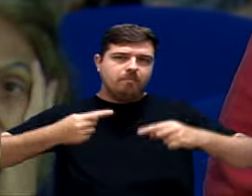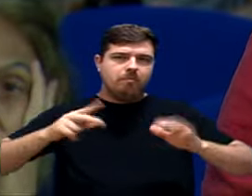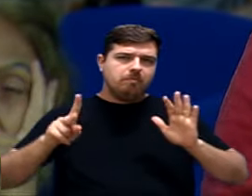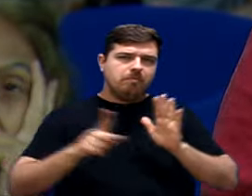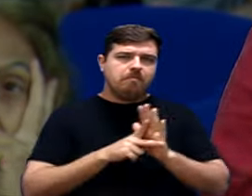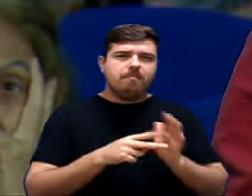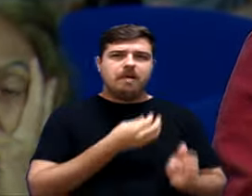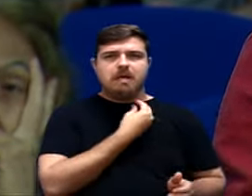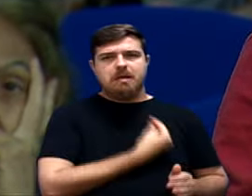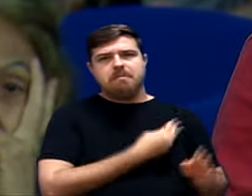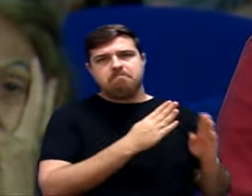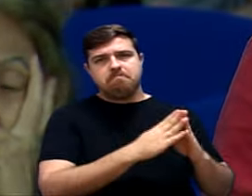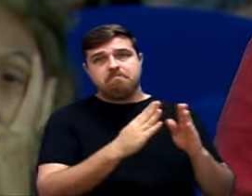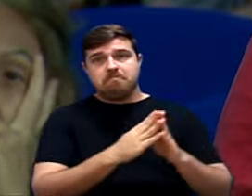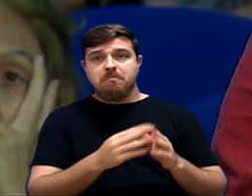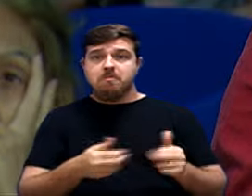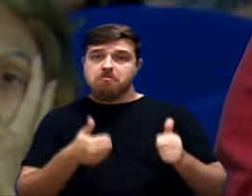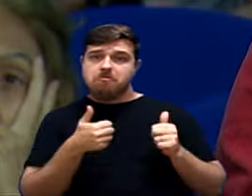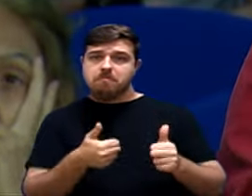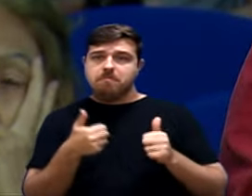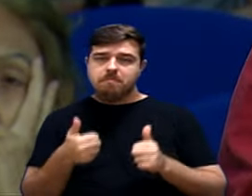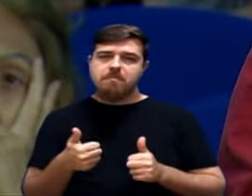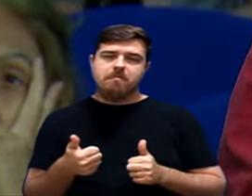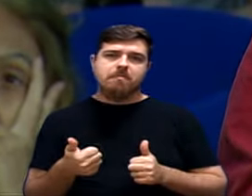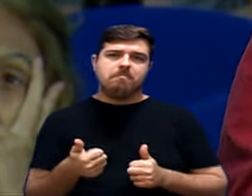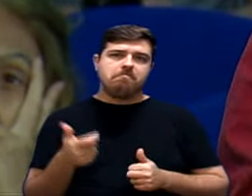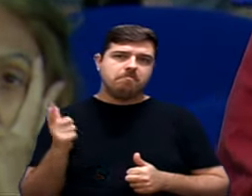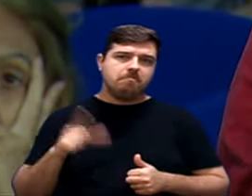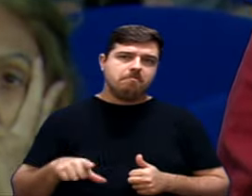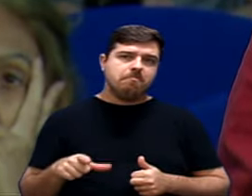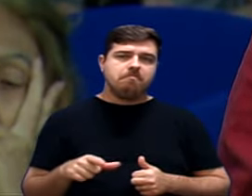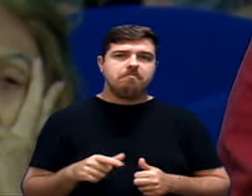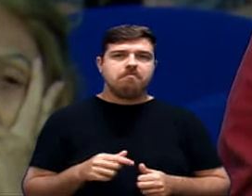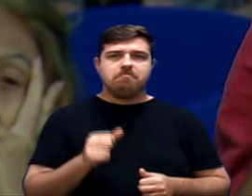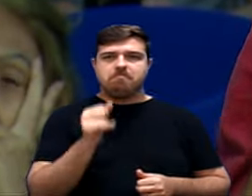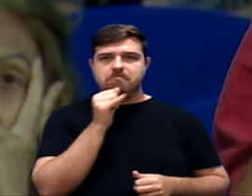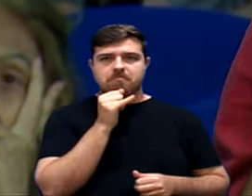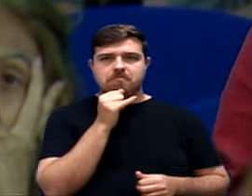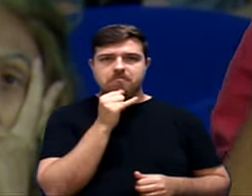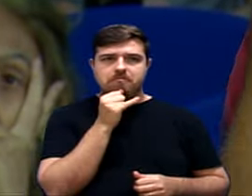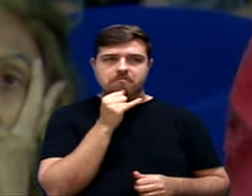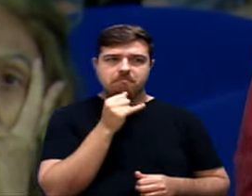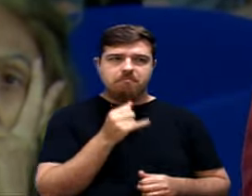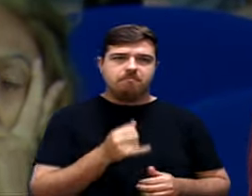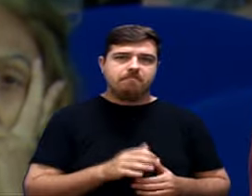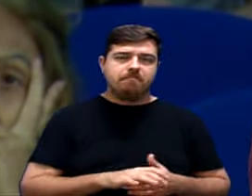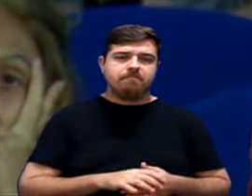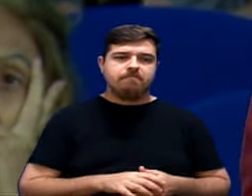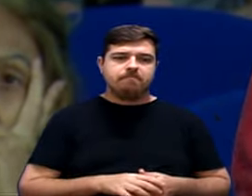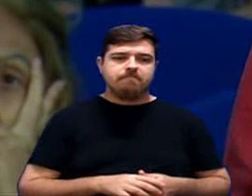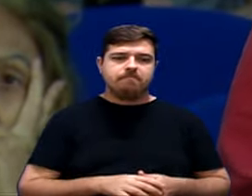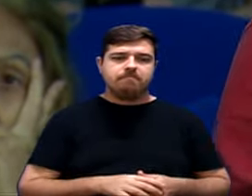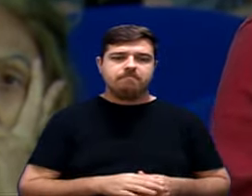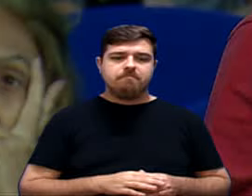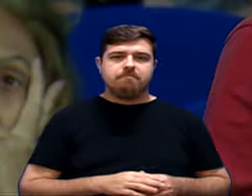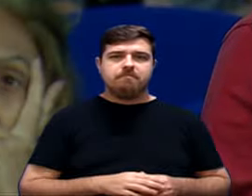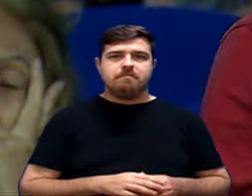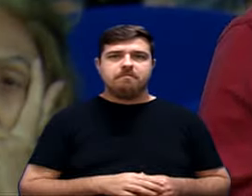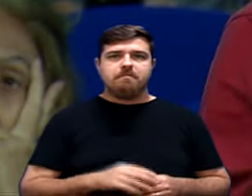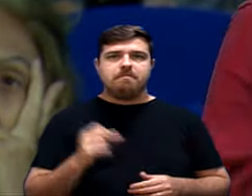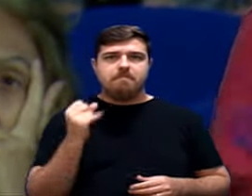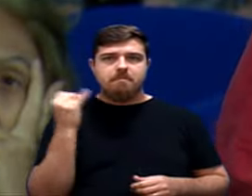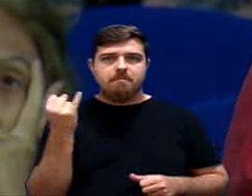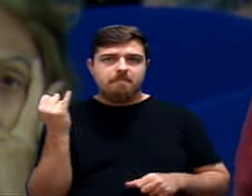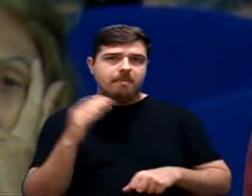moradia de qualidade que pense o morar que dê mais importância ao morado que